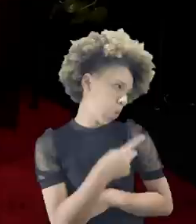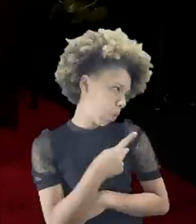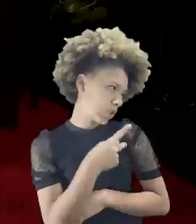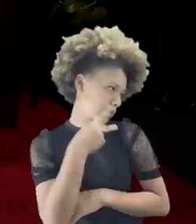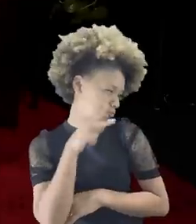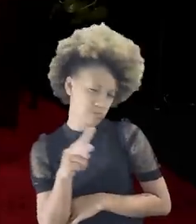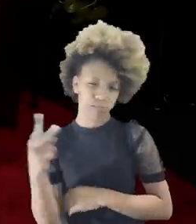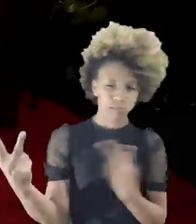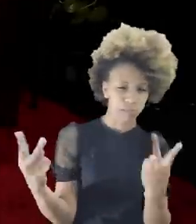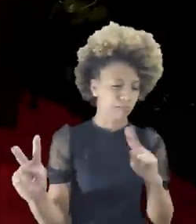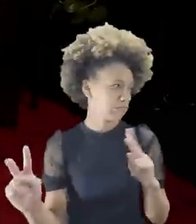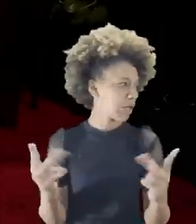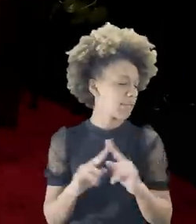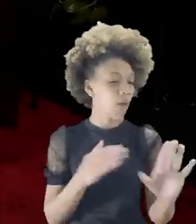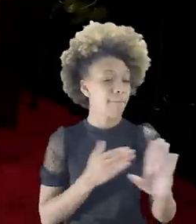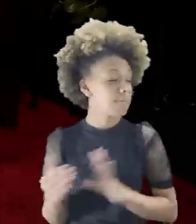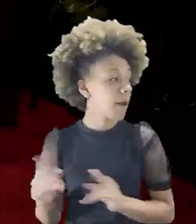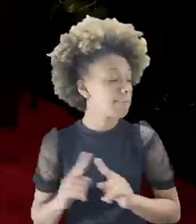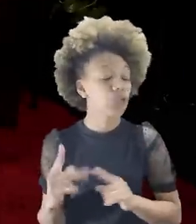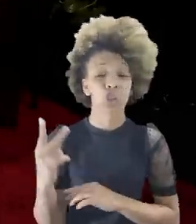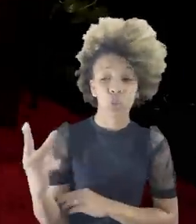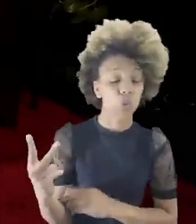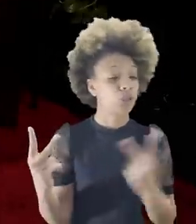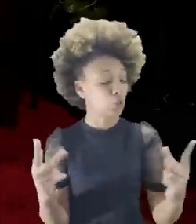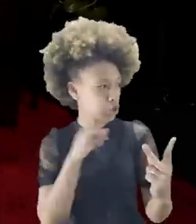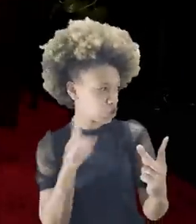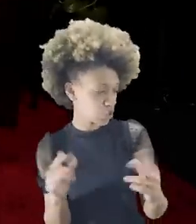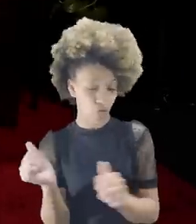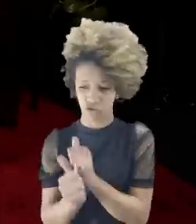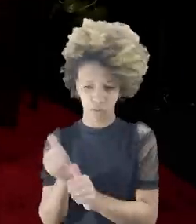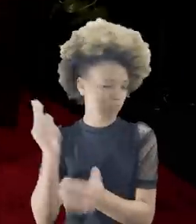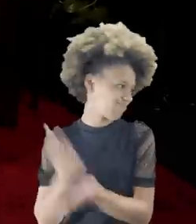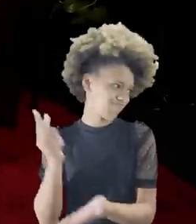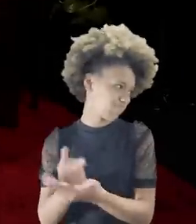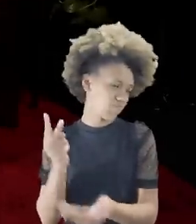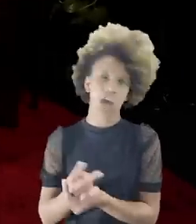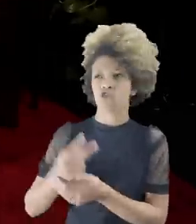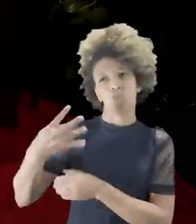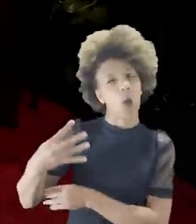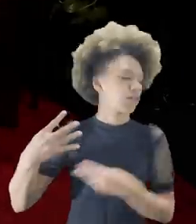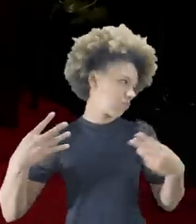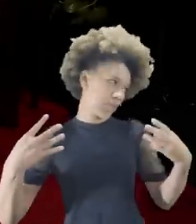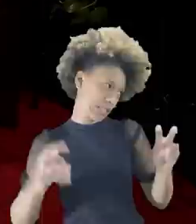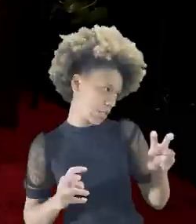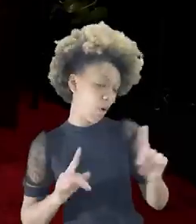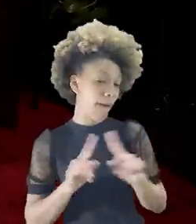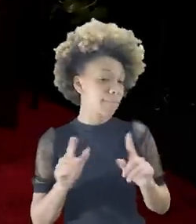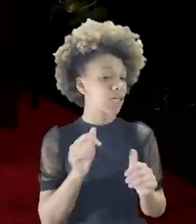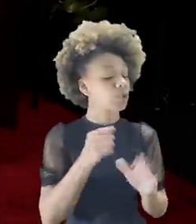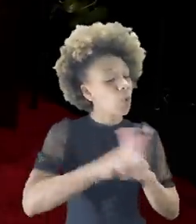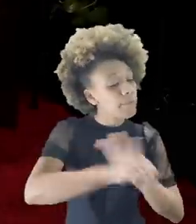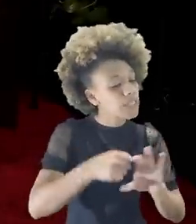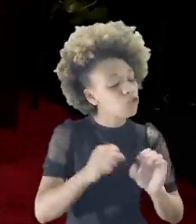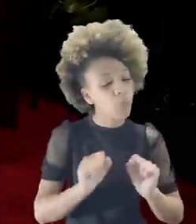quando você tem uma ali uma temporada tal dois em dois dias o que o futebol não no futebol sempre tem quatro cinco dias e o basquete tem aquela coisa de você